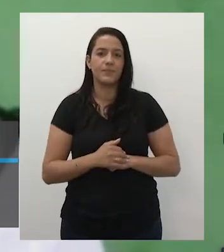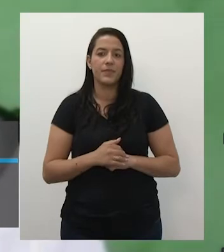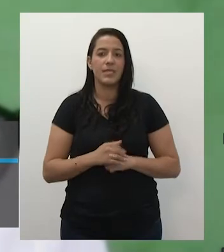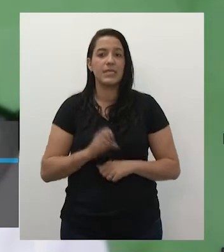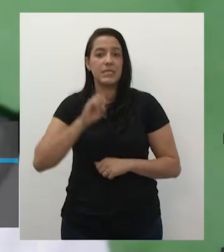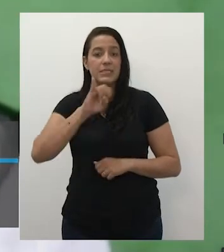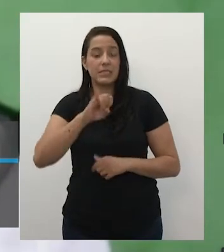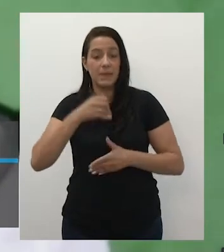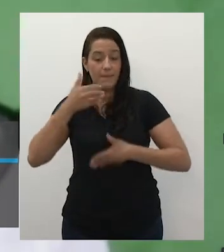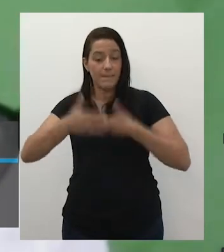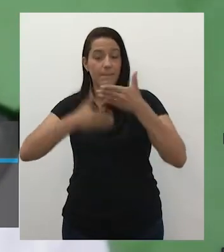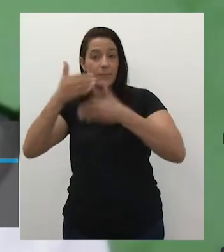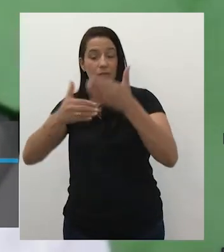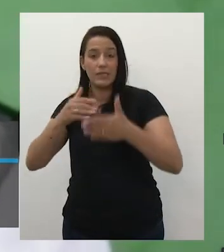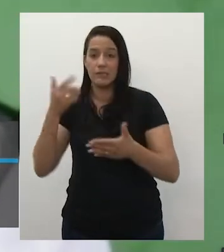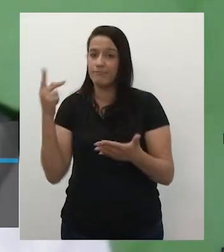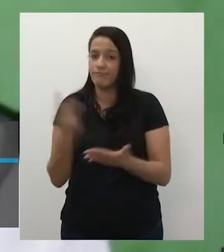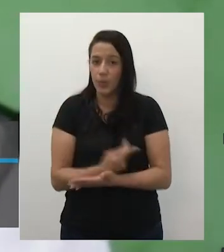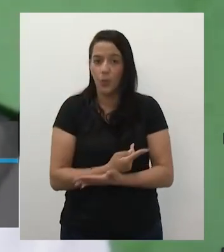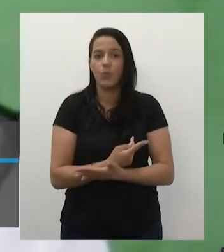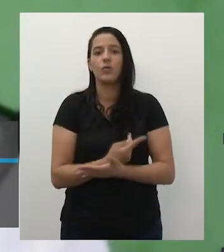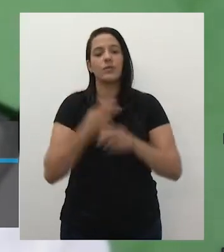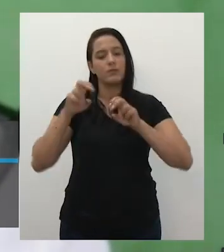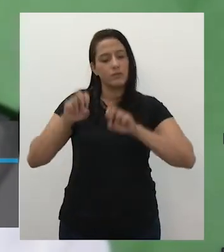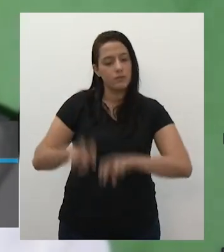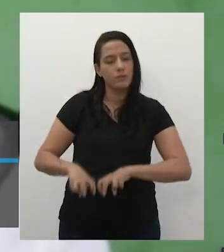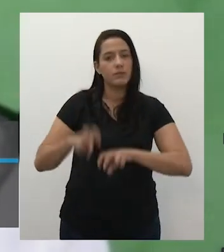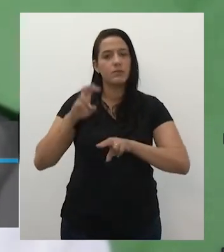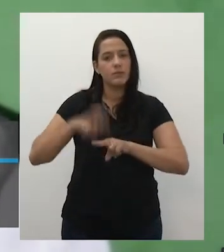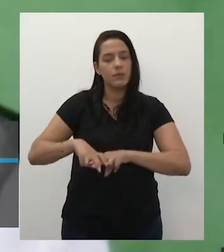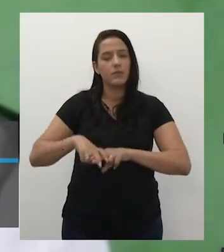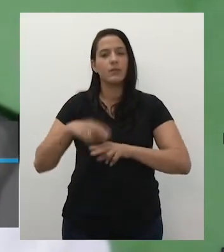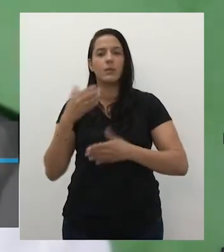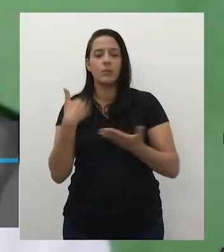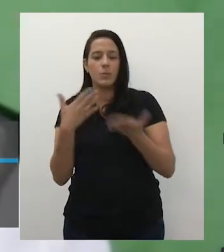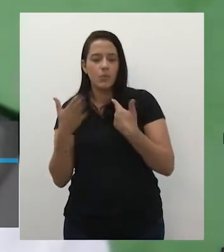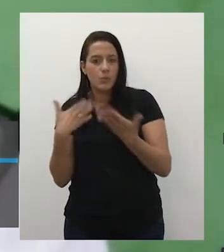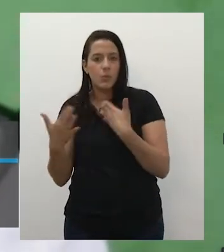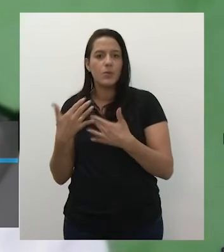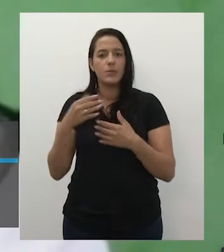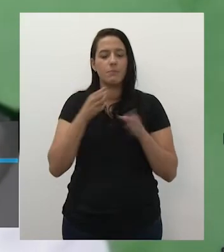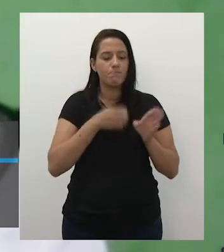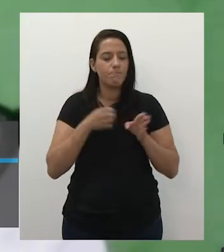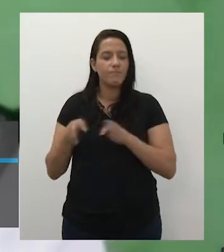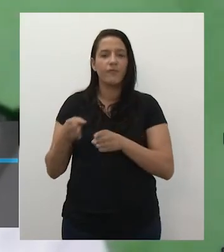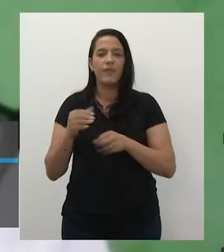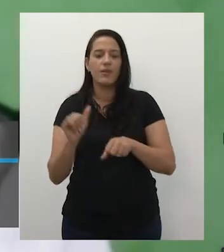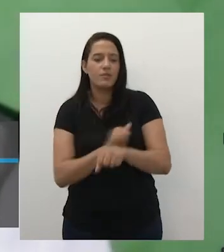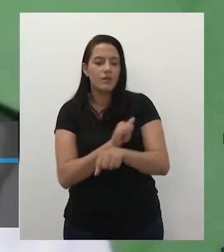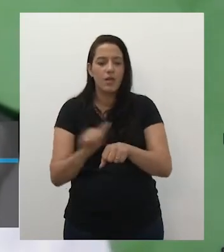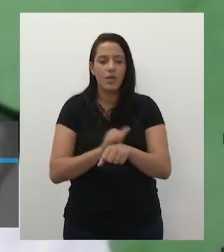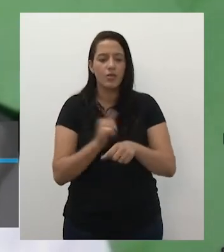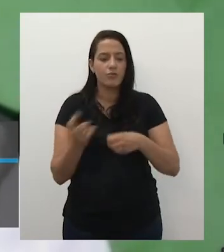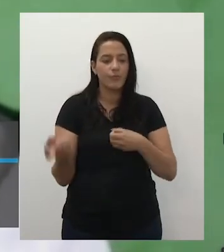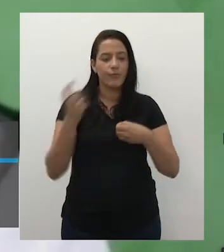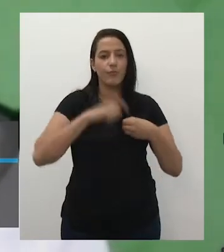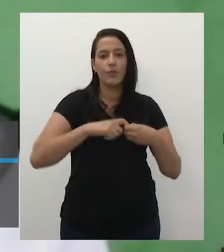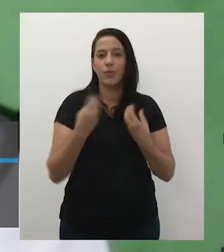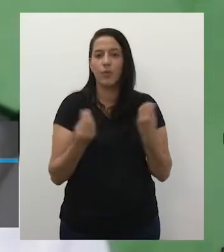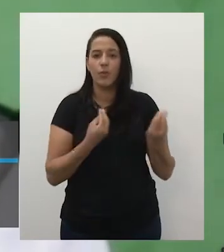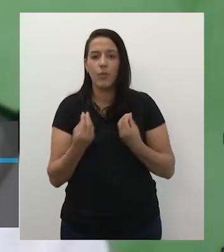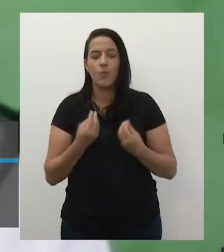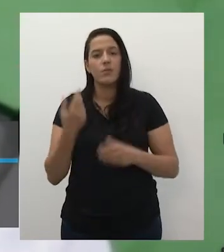proporcionou um grande aprendizado e fez muita diferença na minha carreira. Hoje, sou gestora